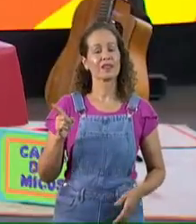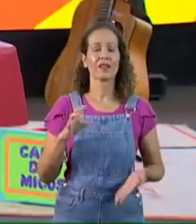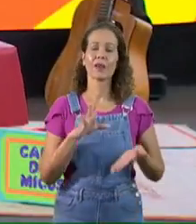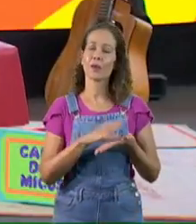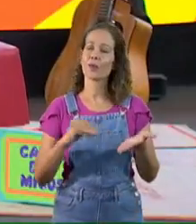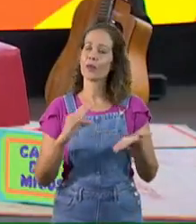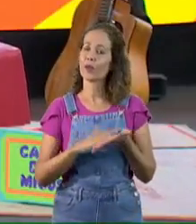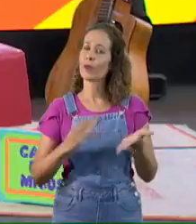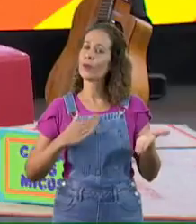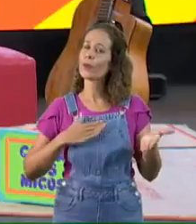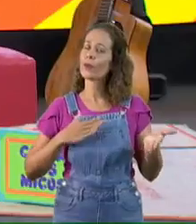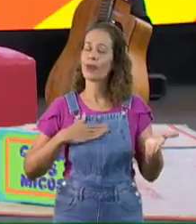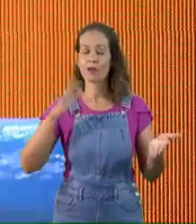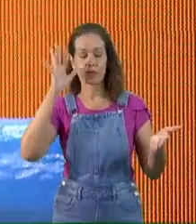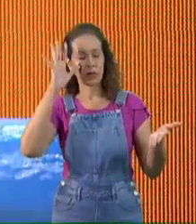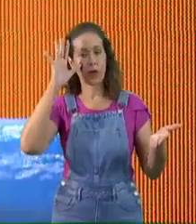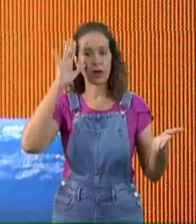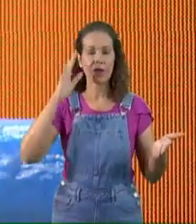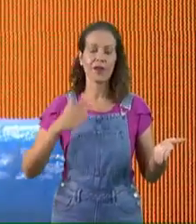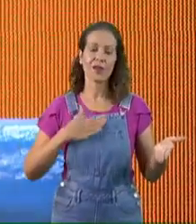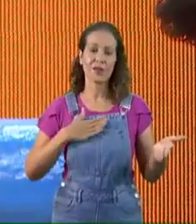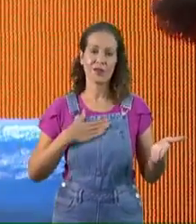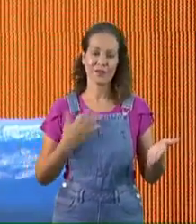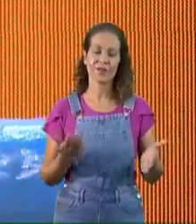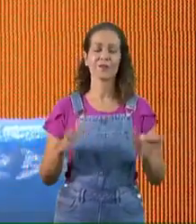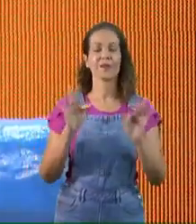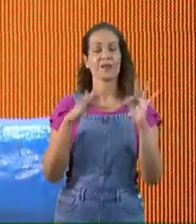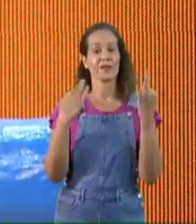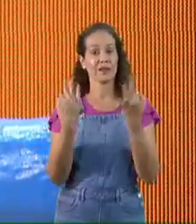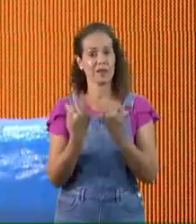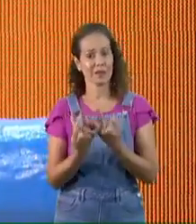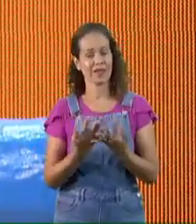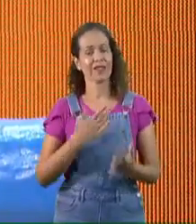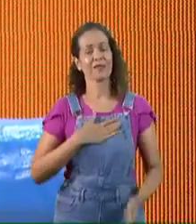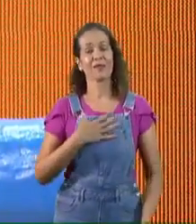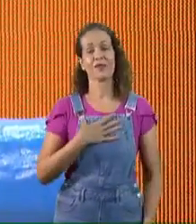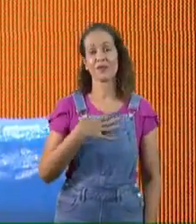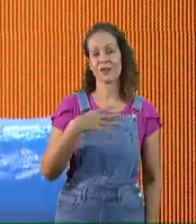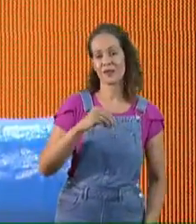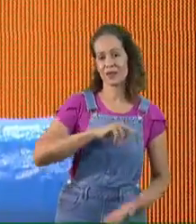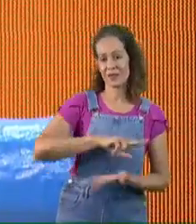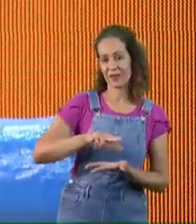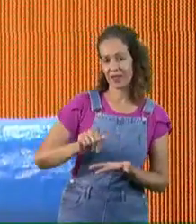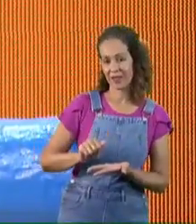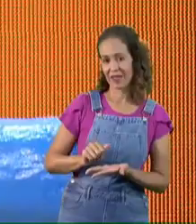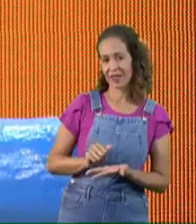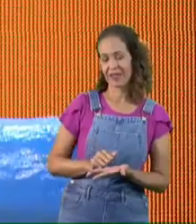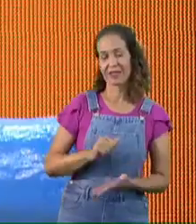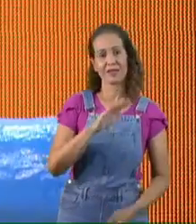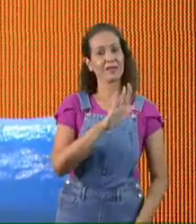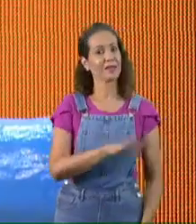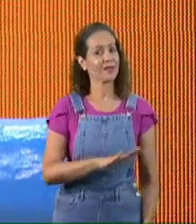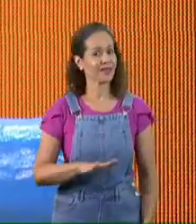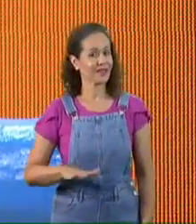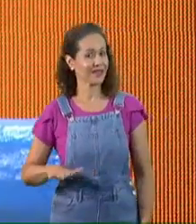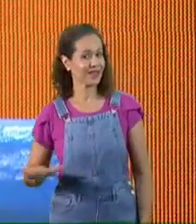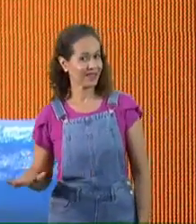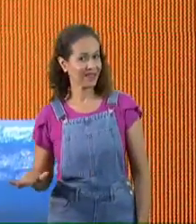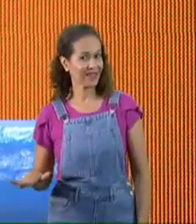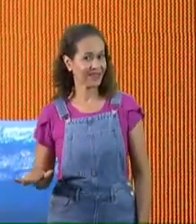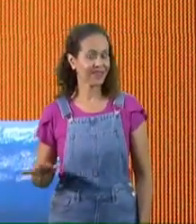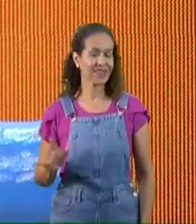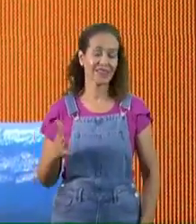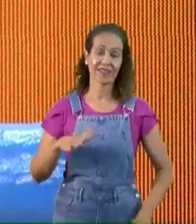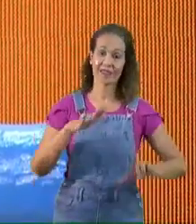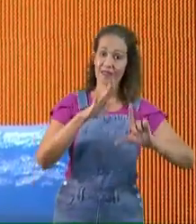Ah. Você olhou o meu? Não, ó, eu coloquei minha família, meus filhos, pelo Kids, né? O programa